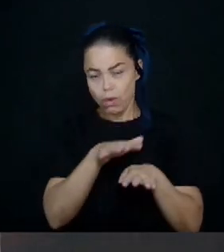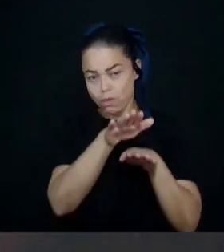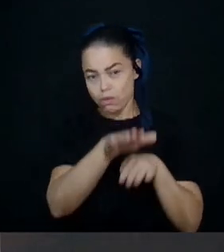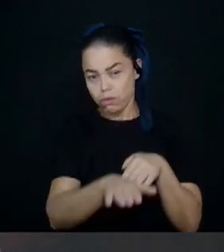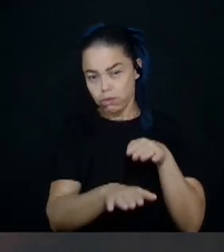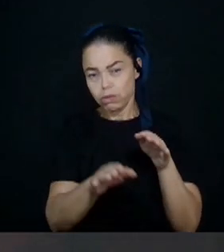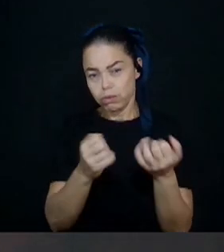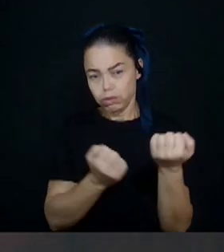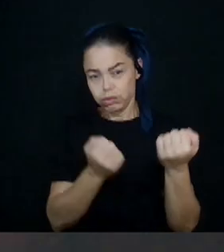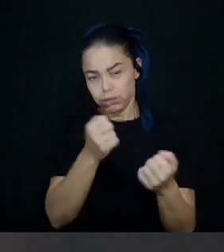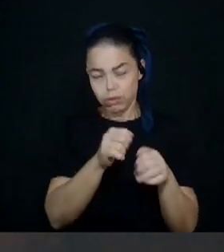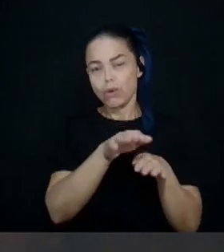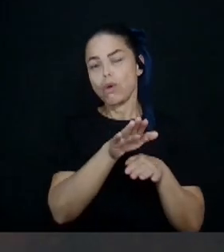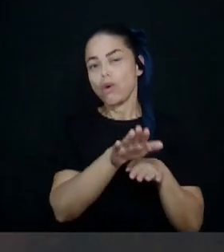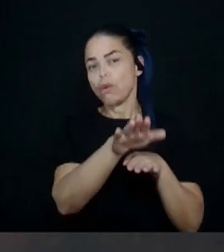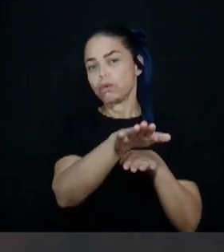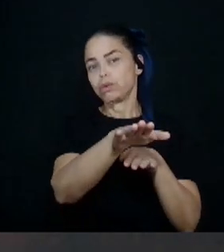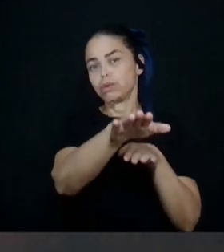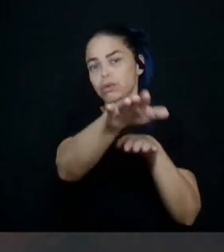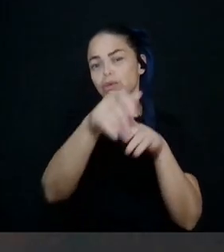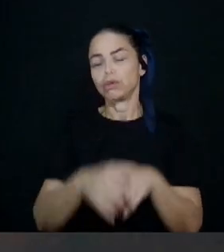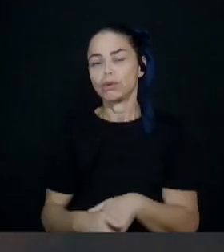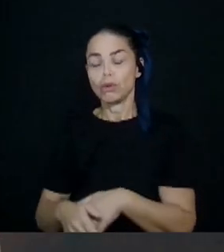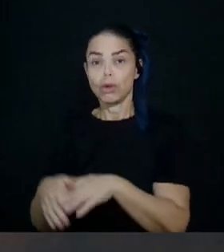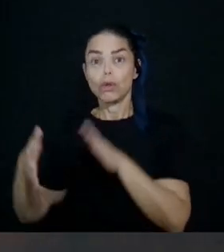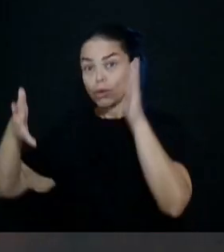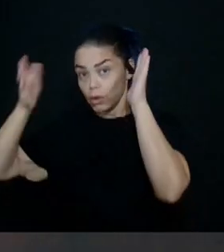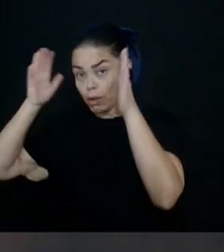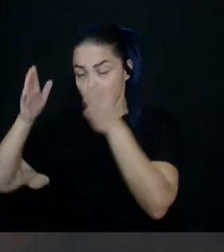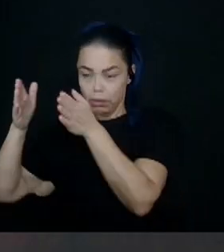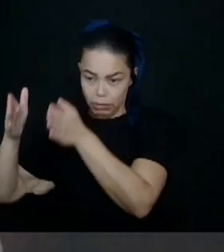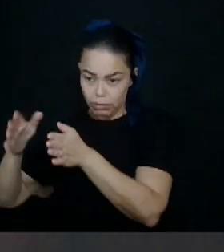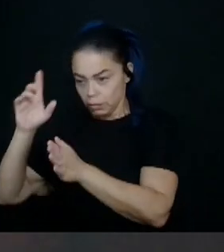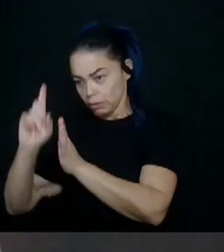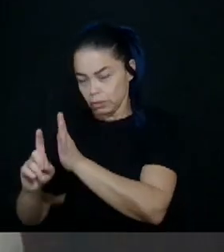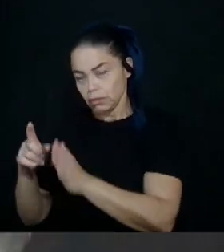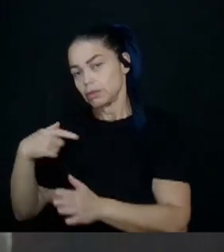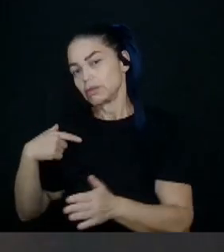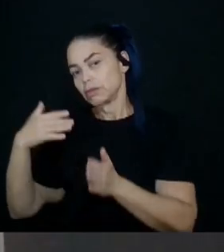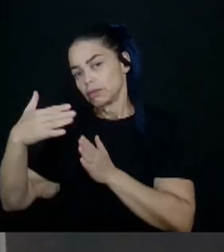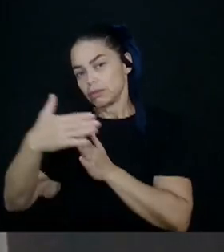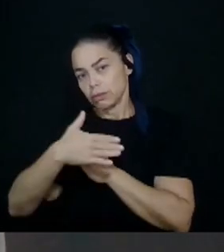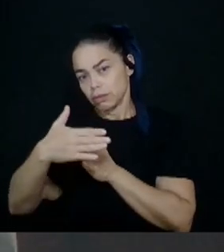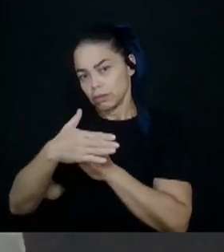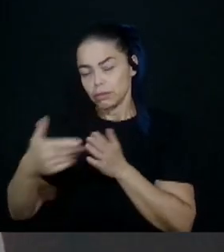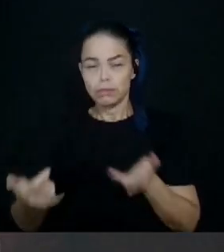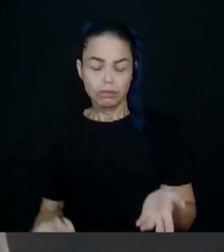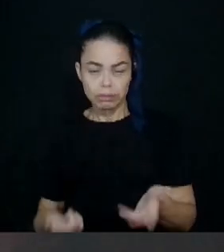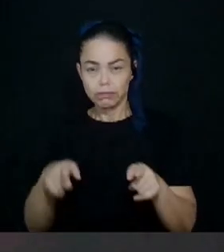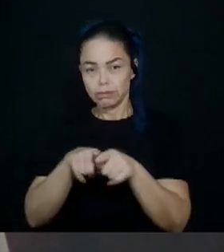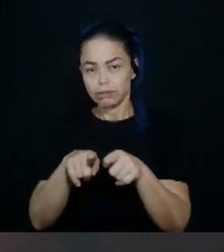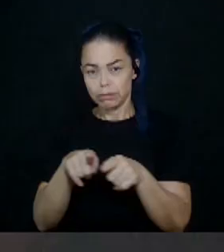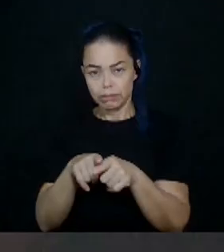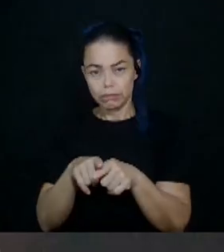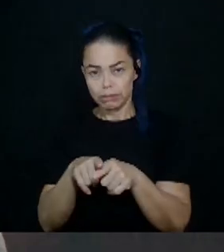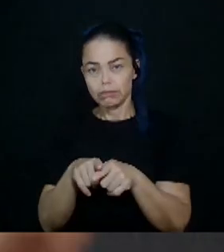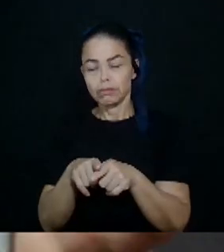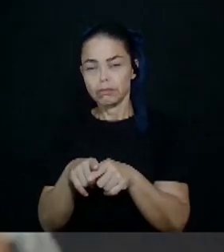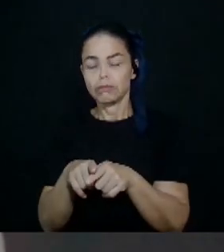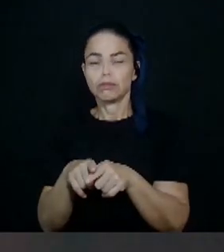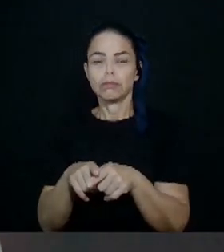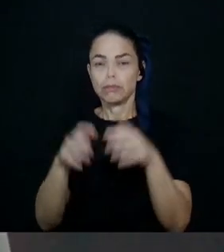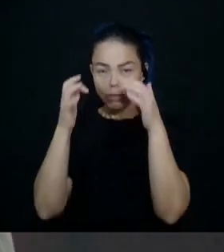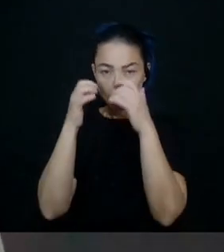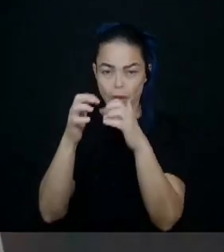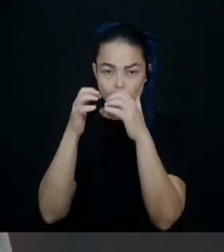que, assim, eu preciso, tem o limite, nós temos o limite, mas qual o limite também do meu? Porque às vezes meu cérebro está